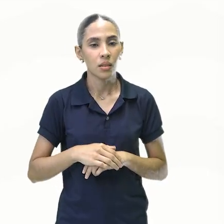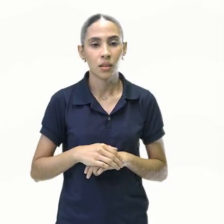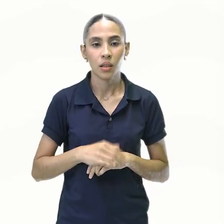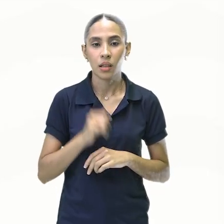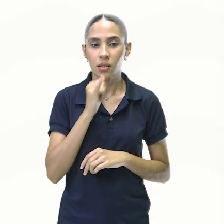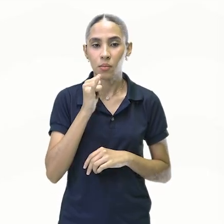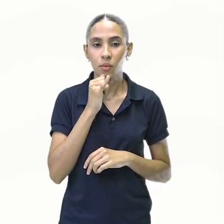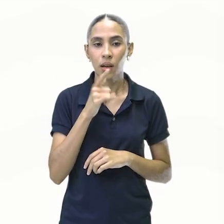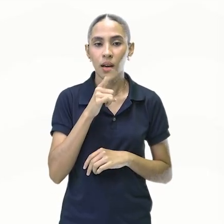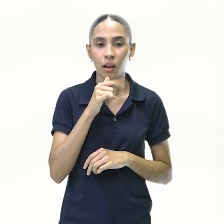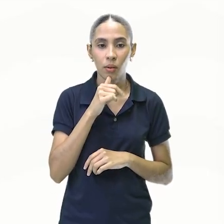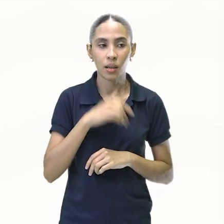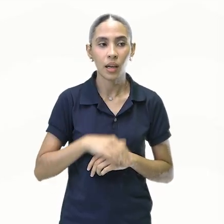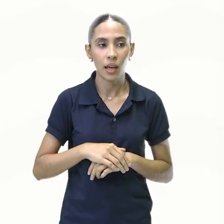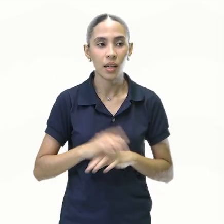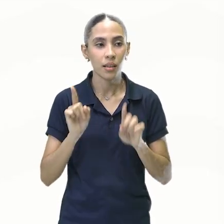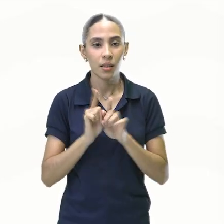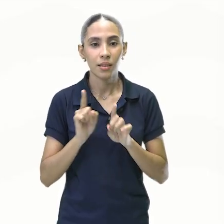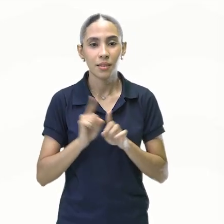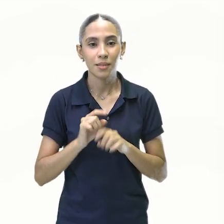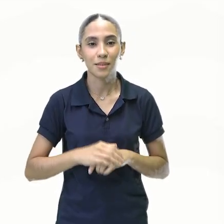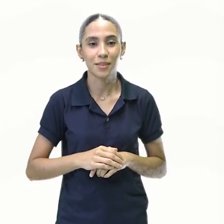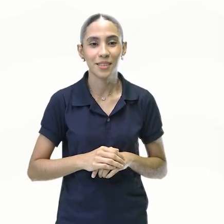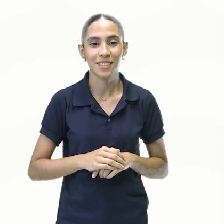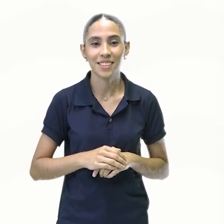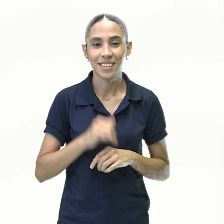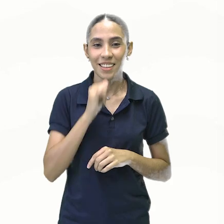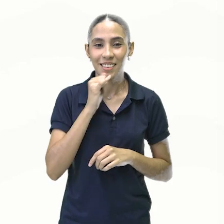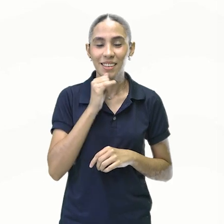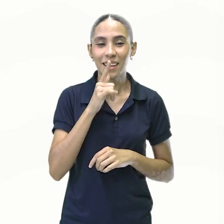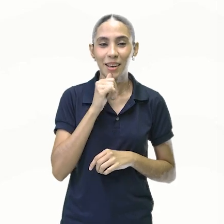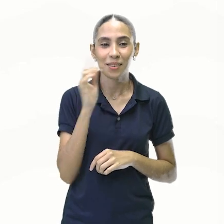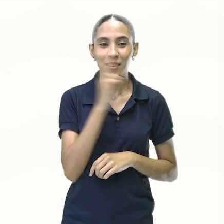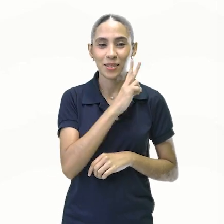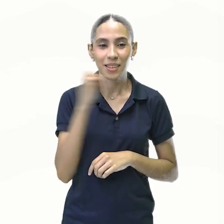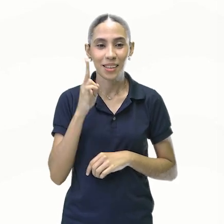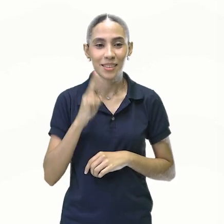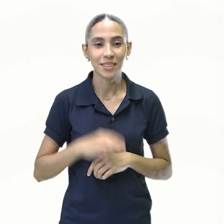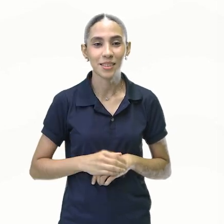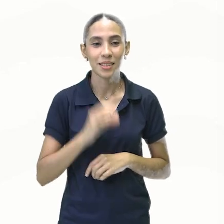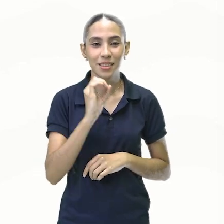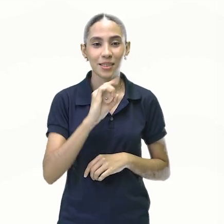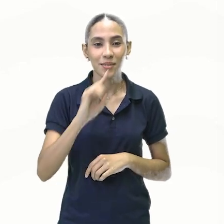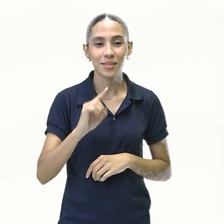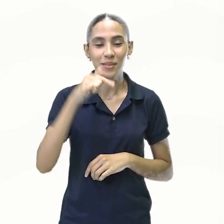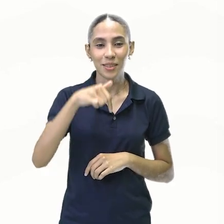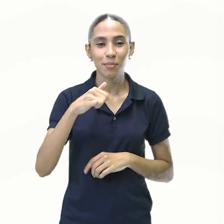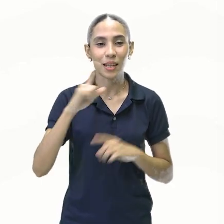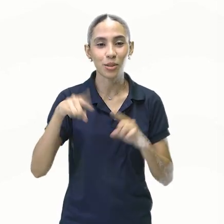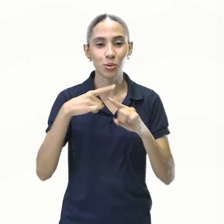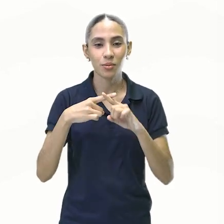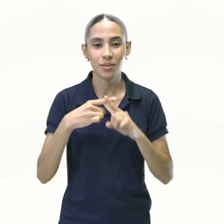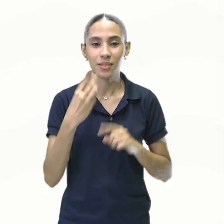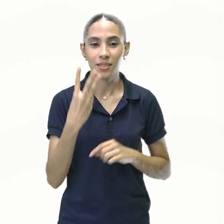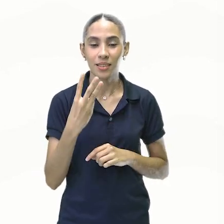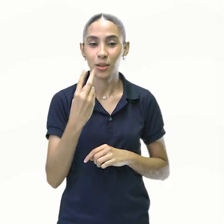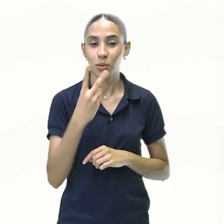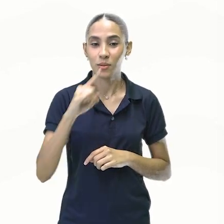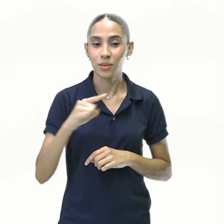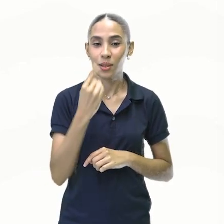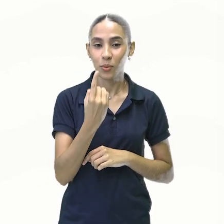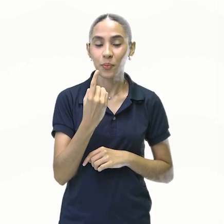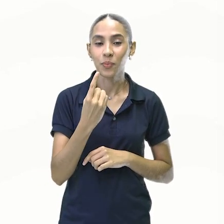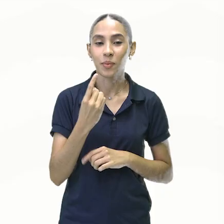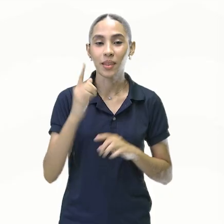ó, 0,87 vezes a velocidade na água. 0,7 vezes 3 é 2,1, e a